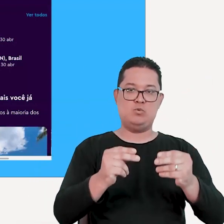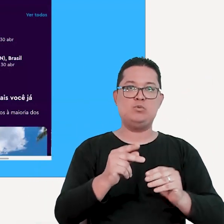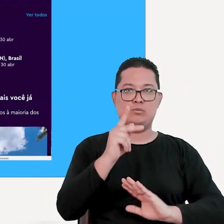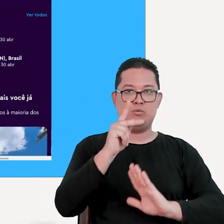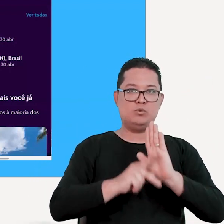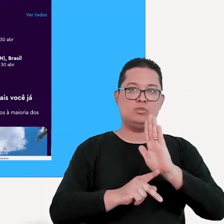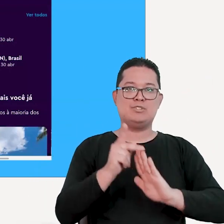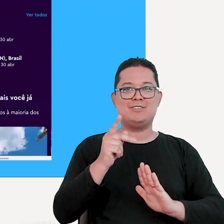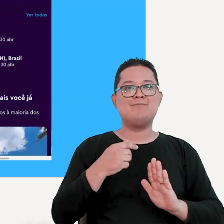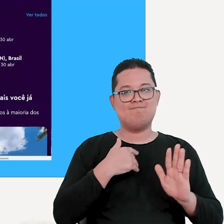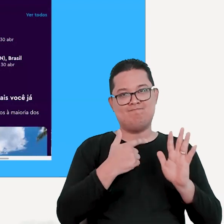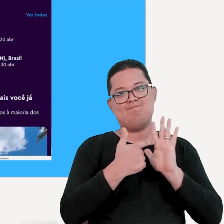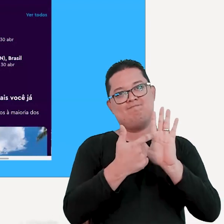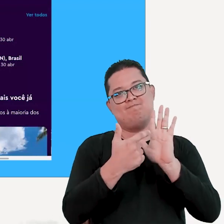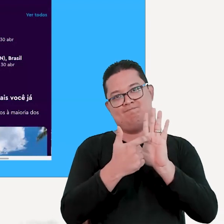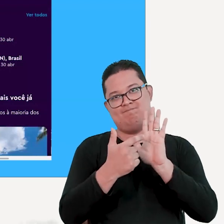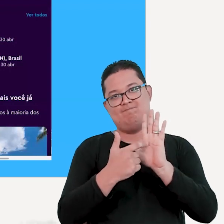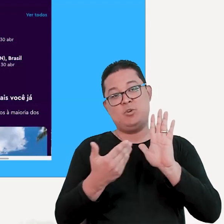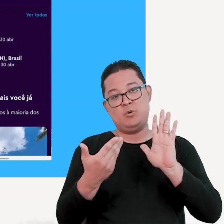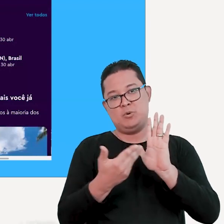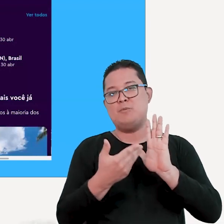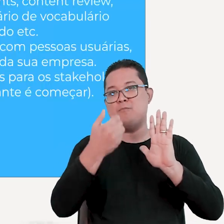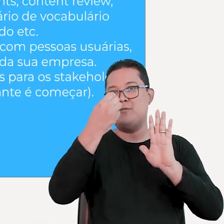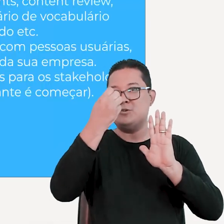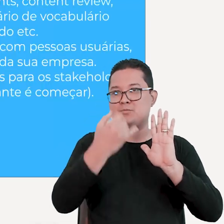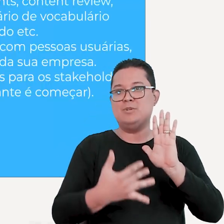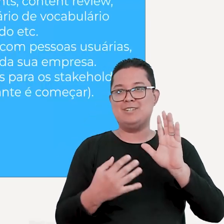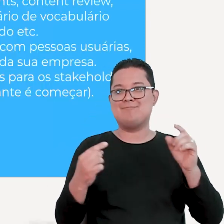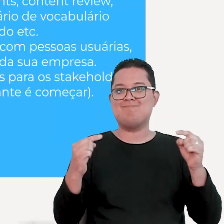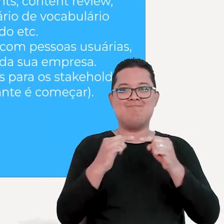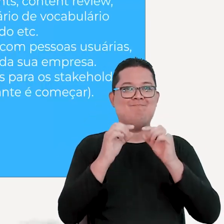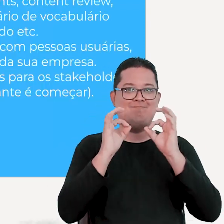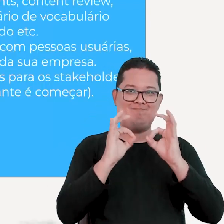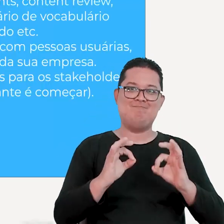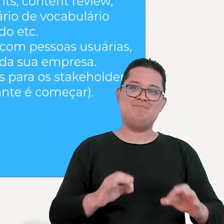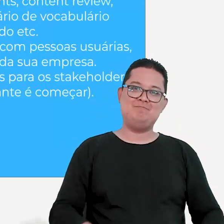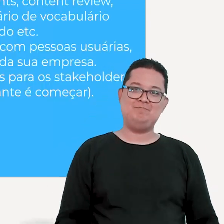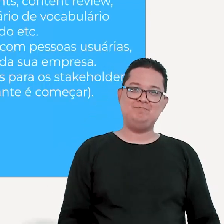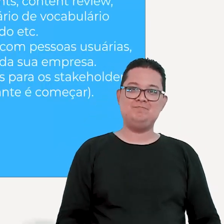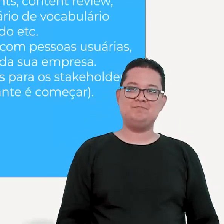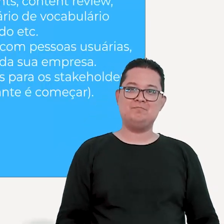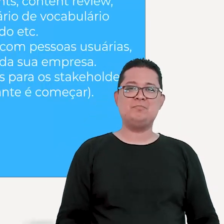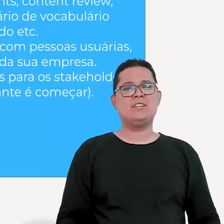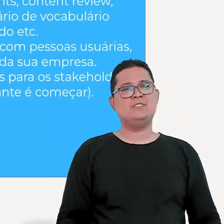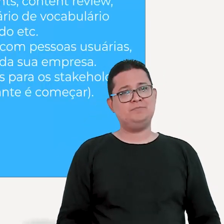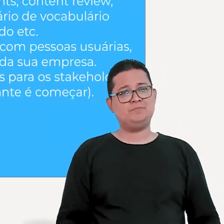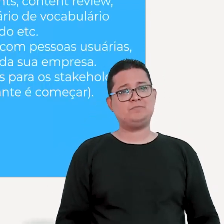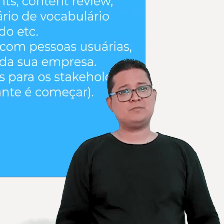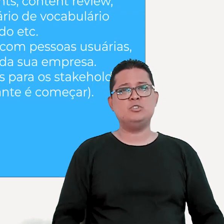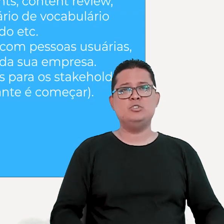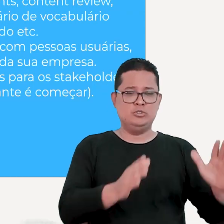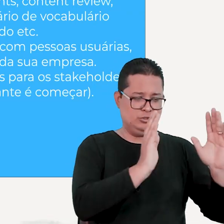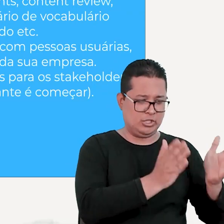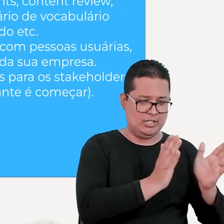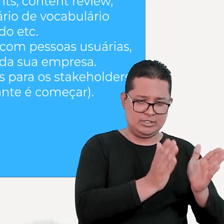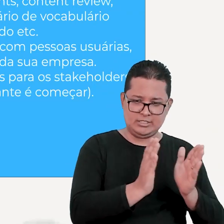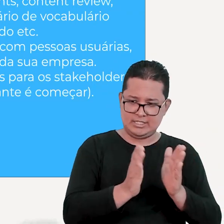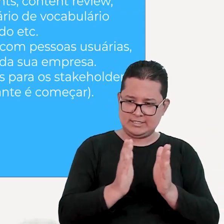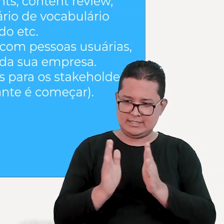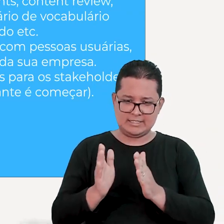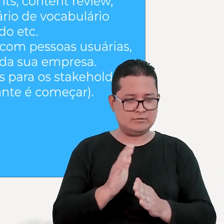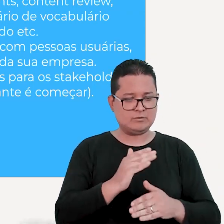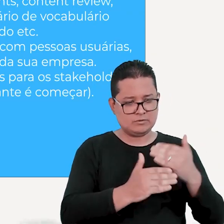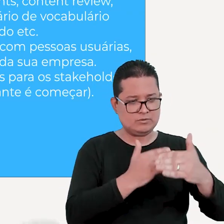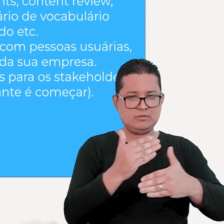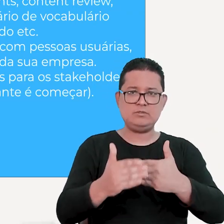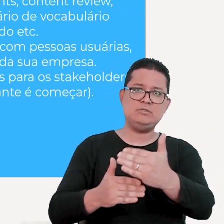gosto muito de trazer, porque reforça muito isso. E depois de tudo isso, depois que você já passou por todas essas etapas